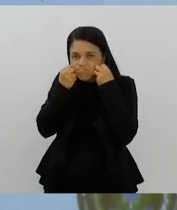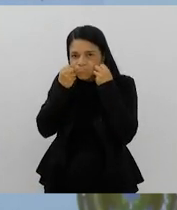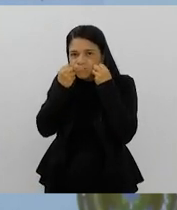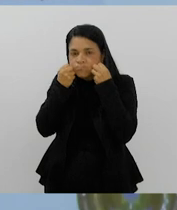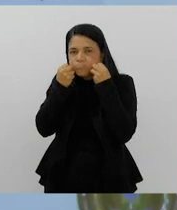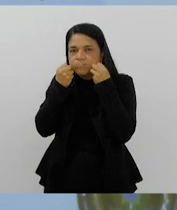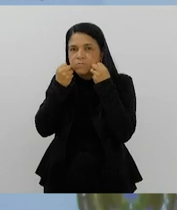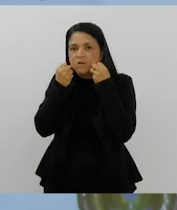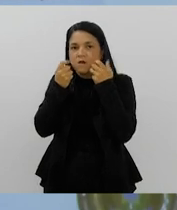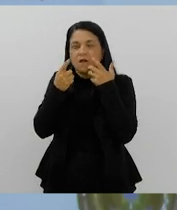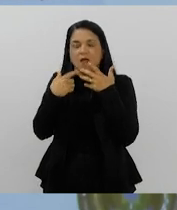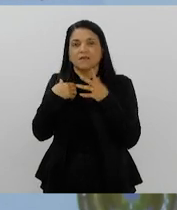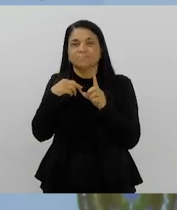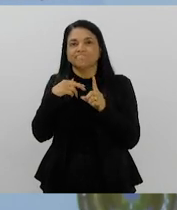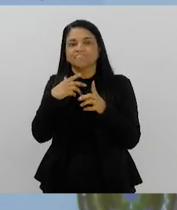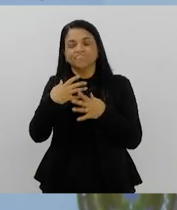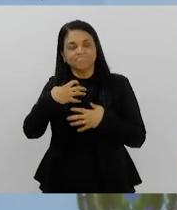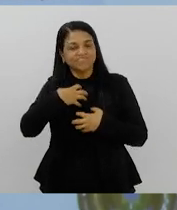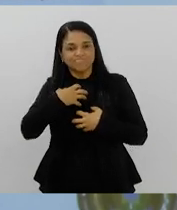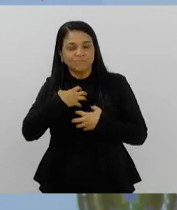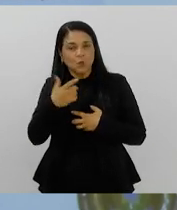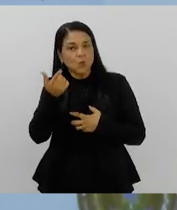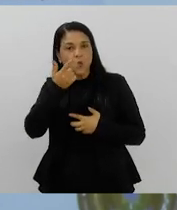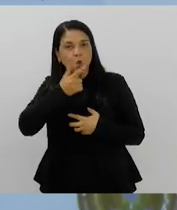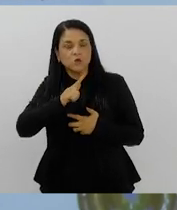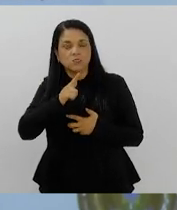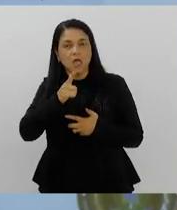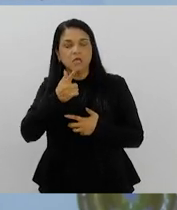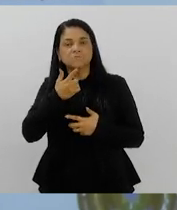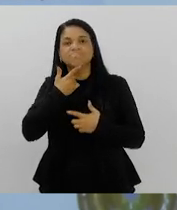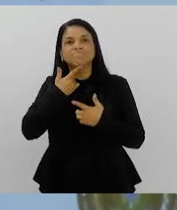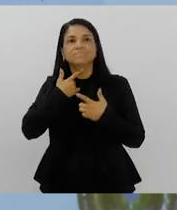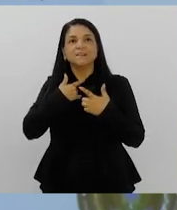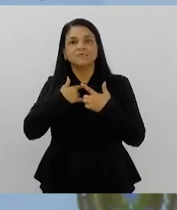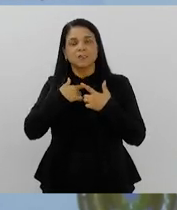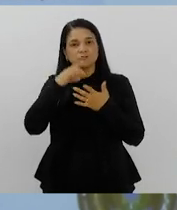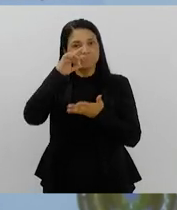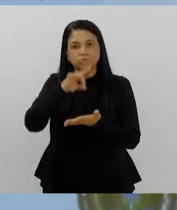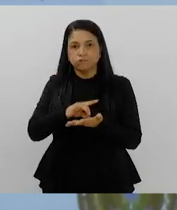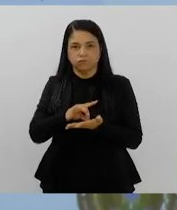sua expectativa atendida em relação ao seu desejo.